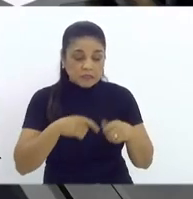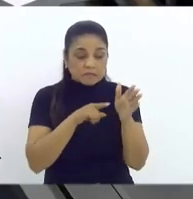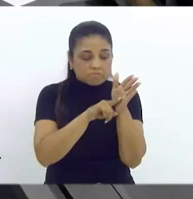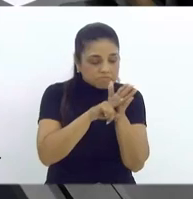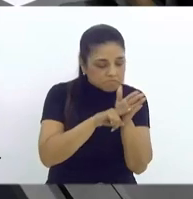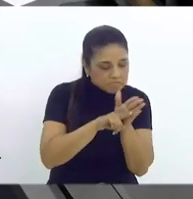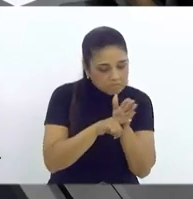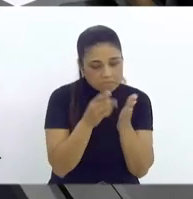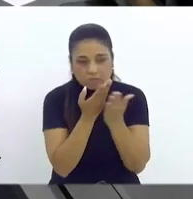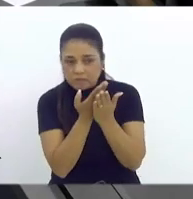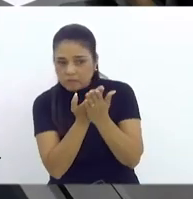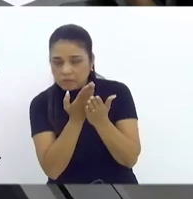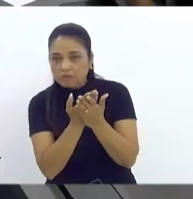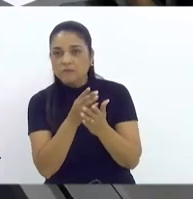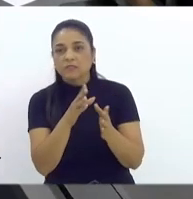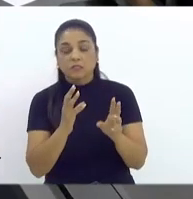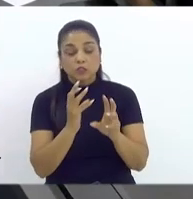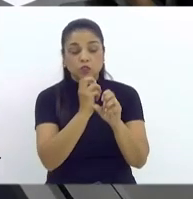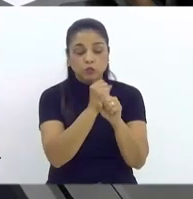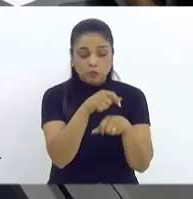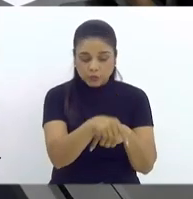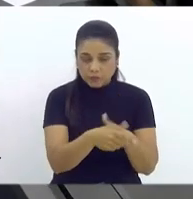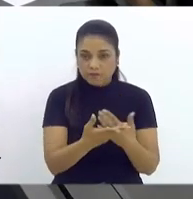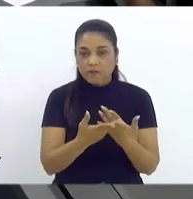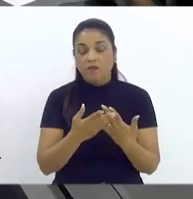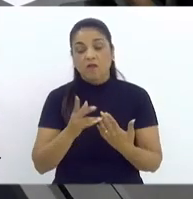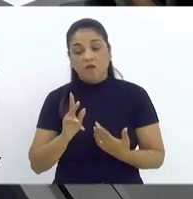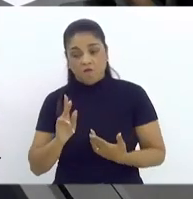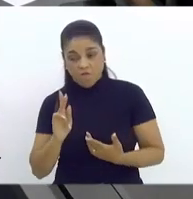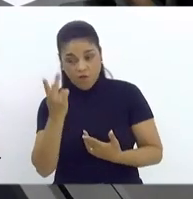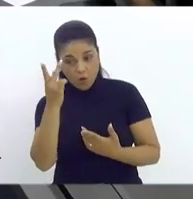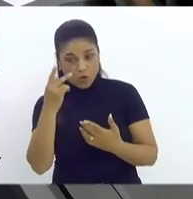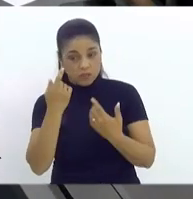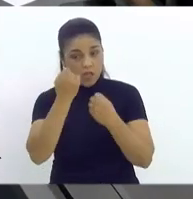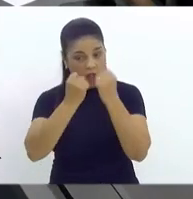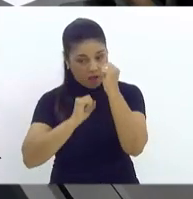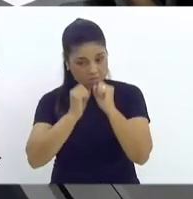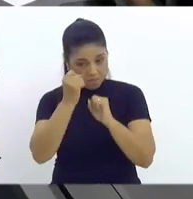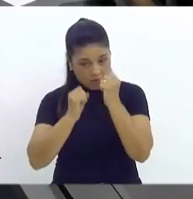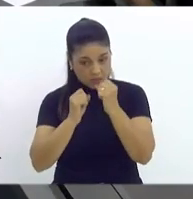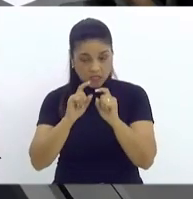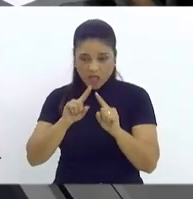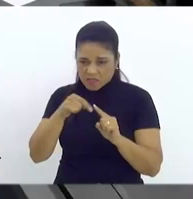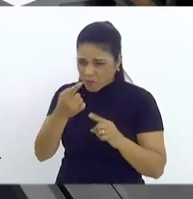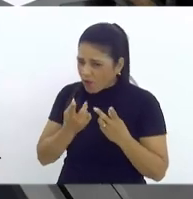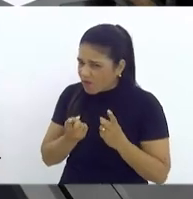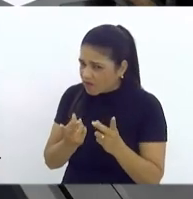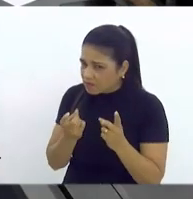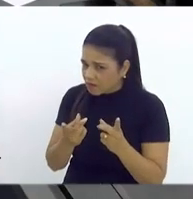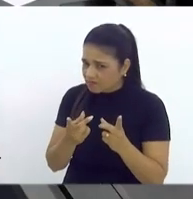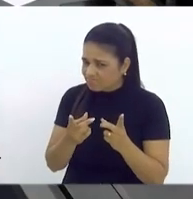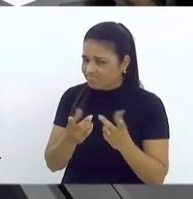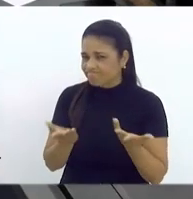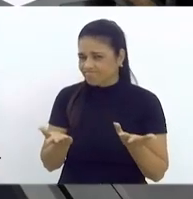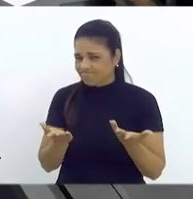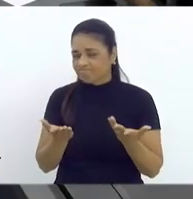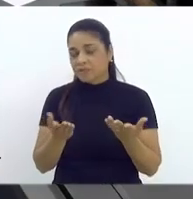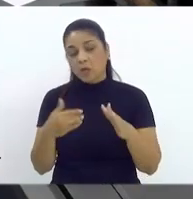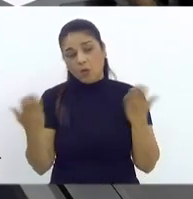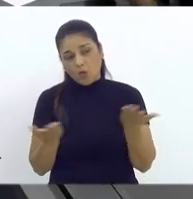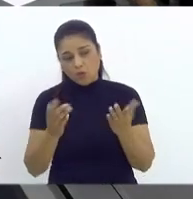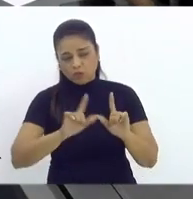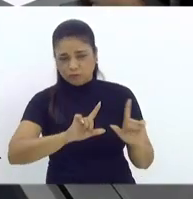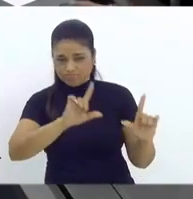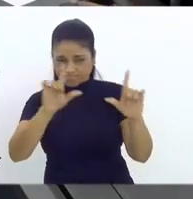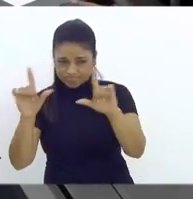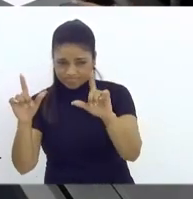que é fundamental. Porque todo sentido é isso, né? Valorizar a empresa e depois... Acho que essa primeira oitiva, com essa apresentação, de